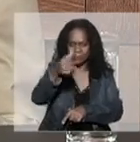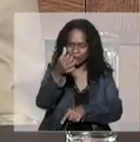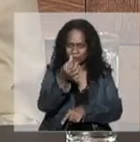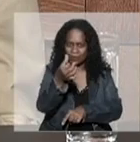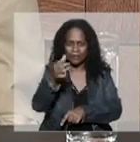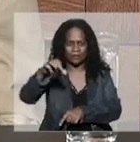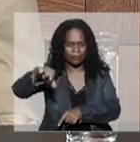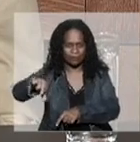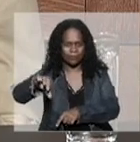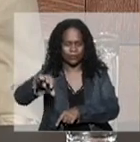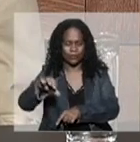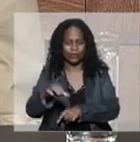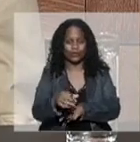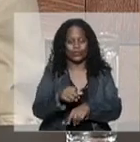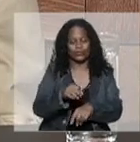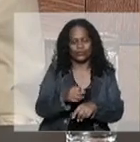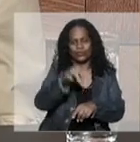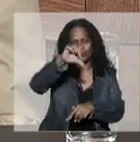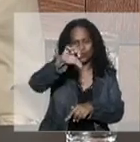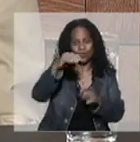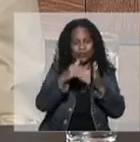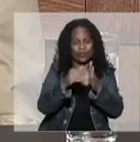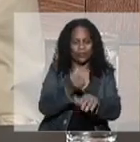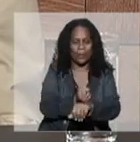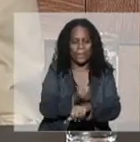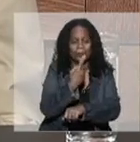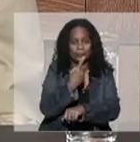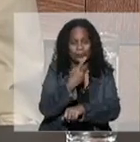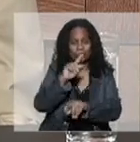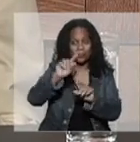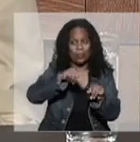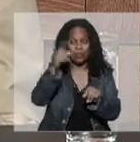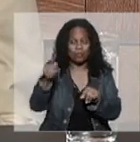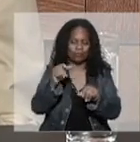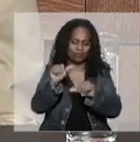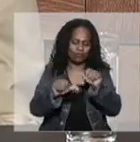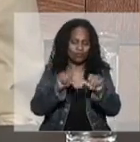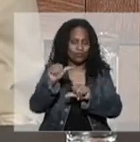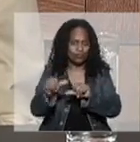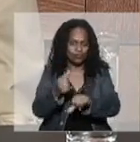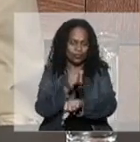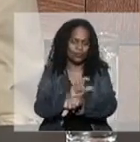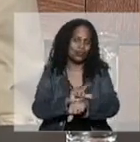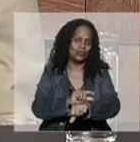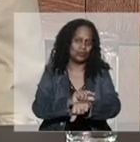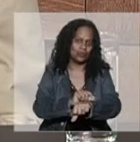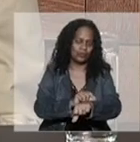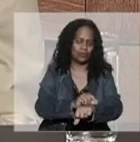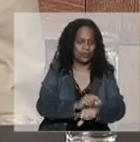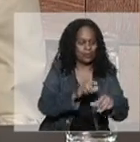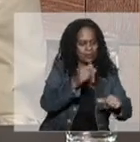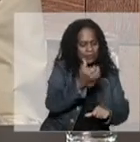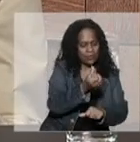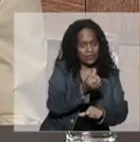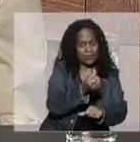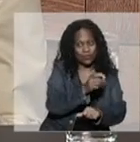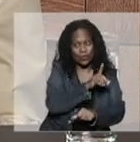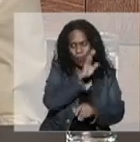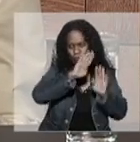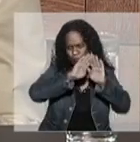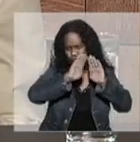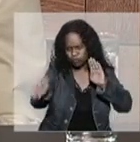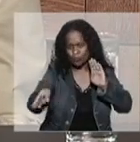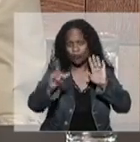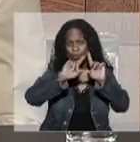Aí eu trabalhava de 9 da manhã até meio-dia, depois o outro saiu, eu fiquei de 9 às 6. Aí eu pegava o ônibus às 6 de Nova Lima, ia para o